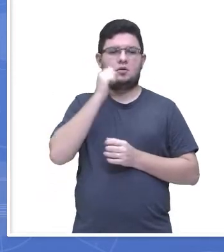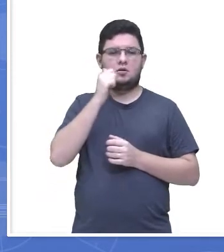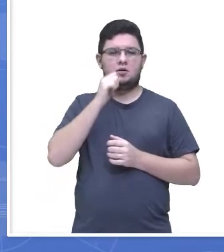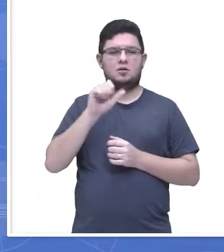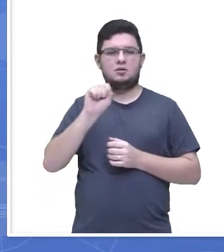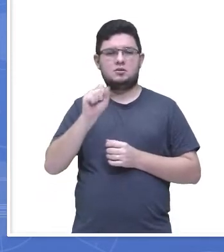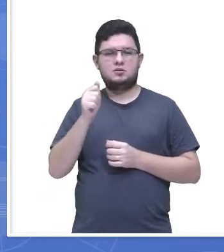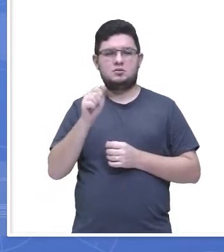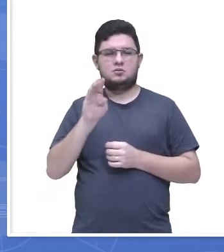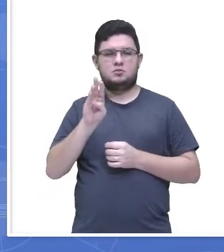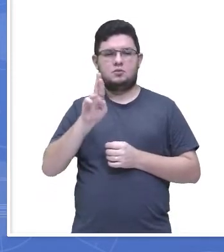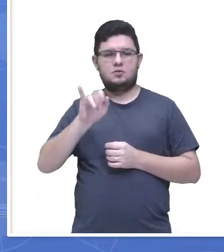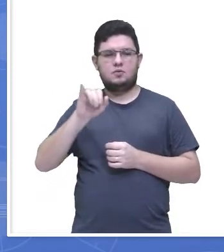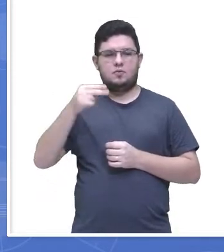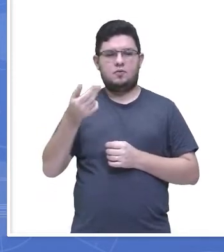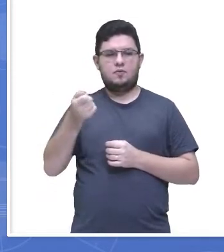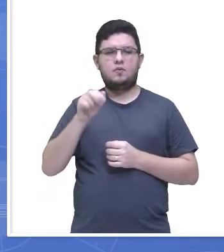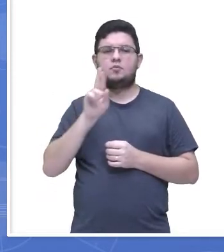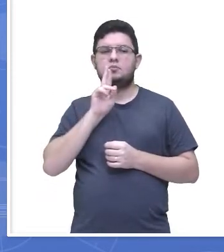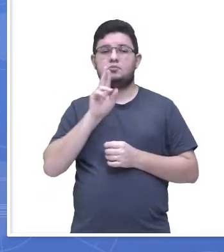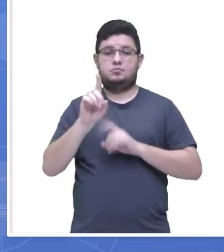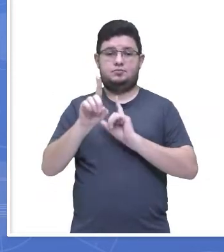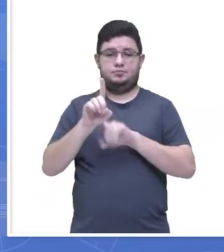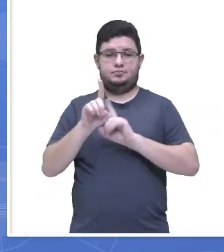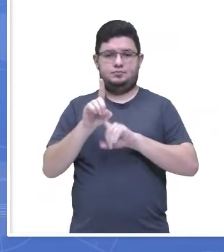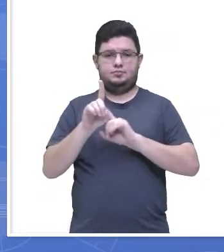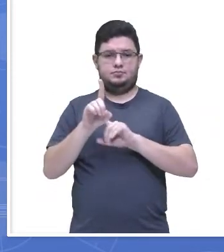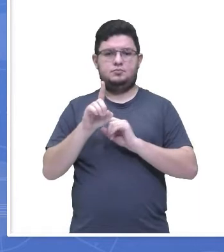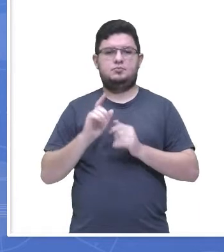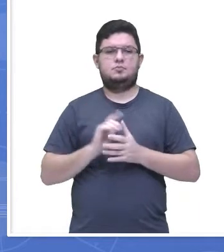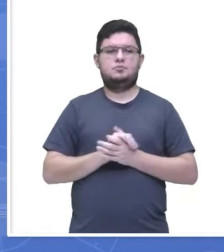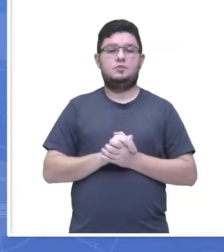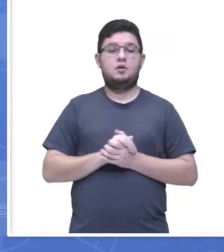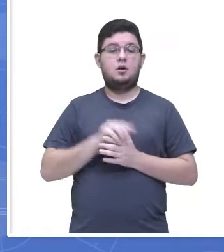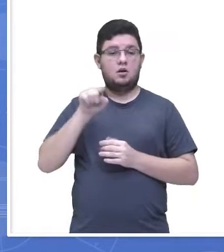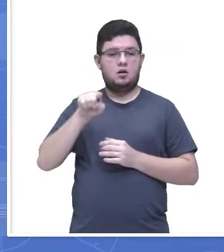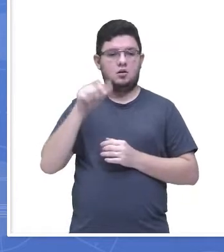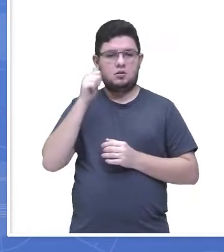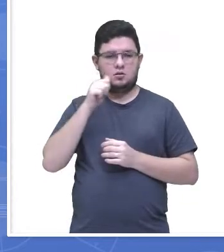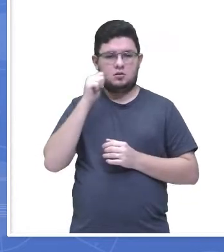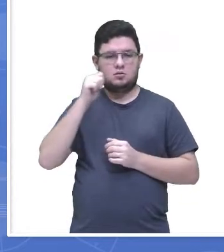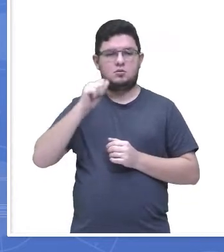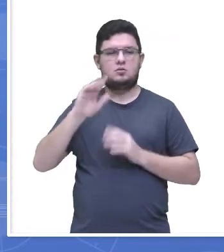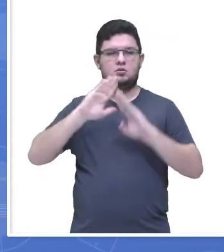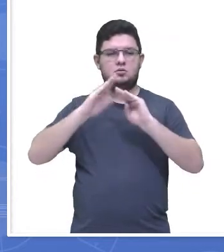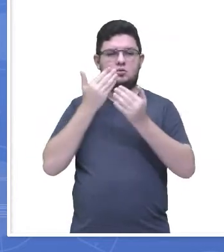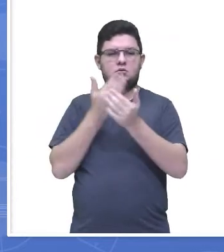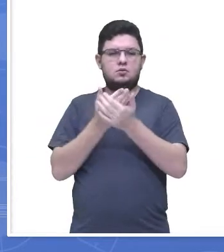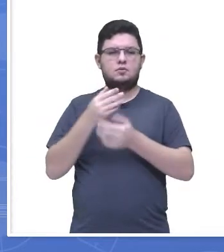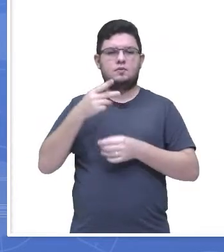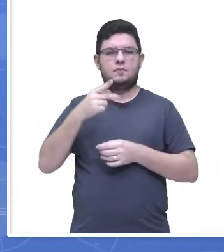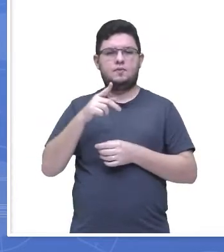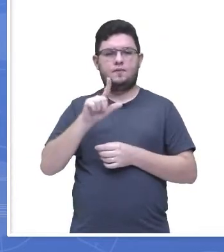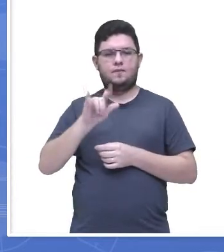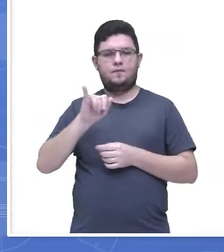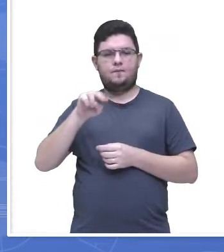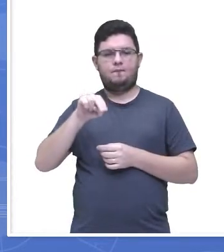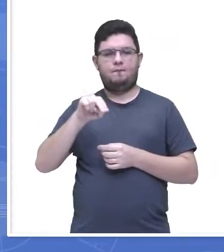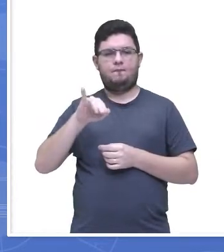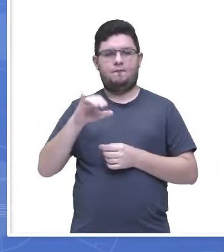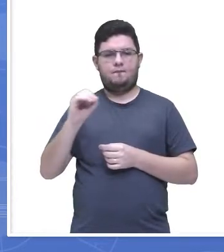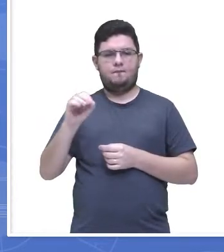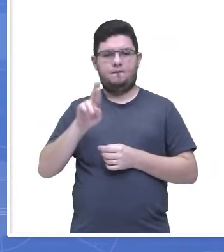Comando da questão. São exemplos de patrimônio cultural, vejam lá, patrimônio